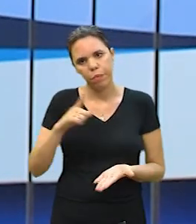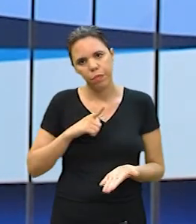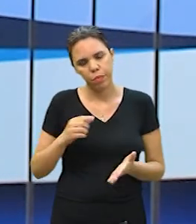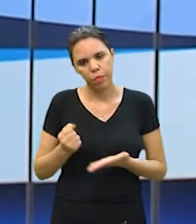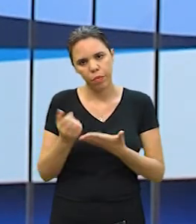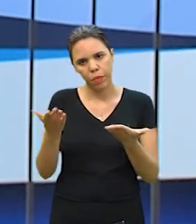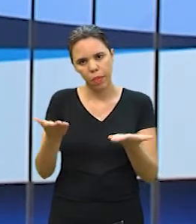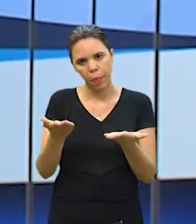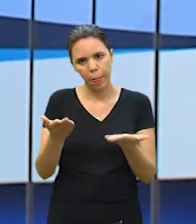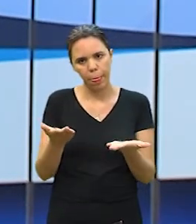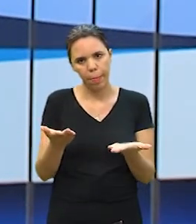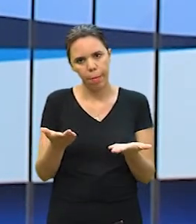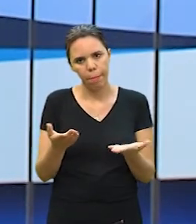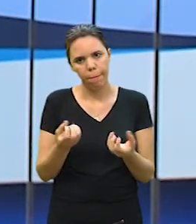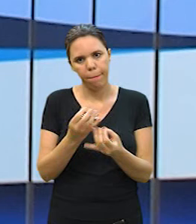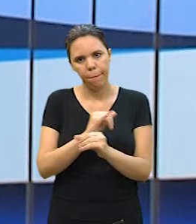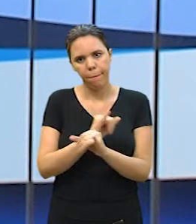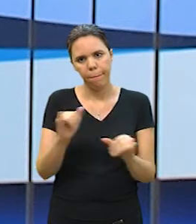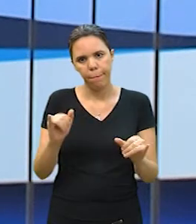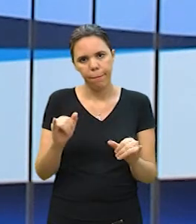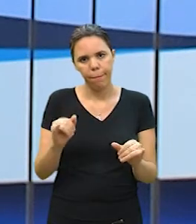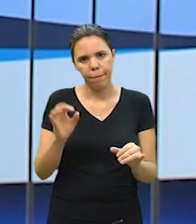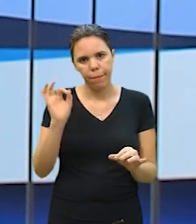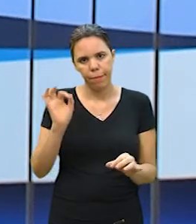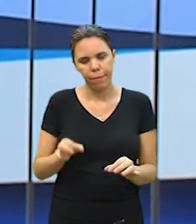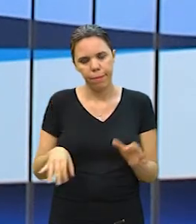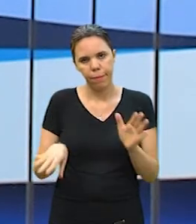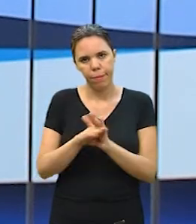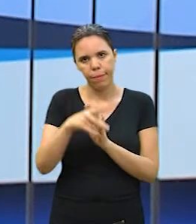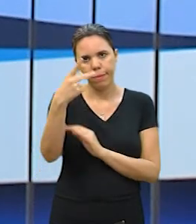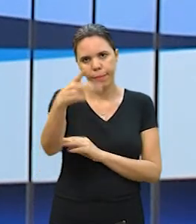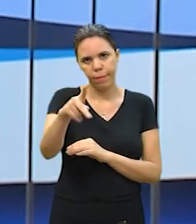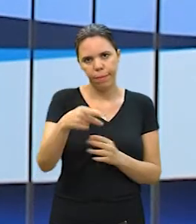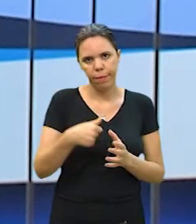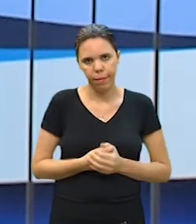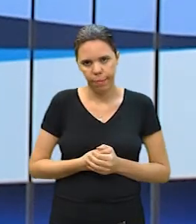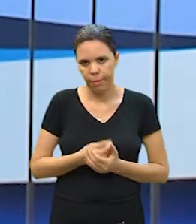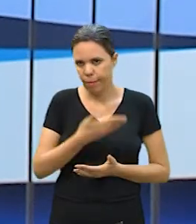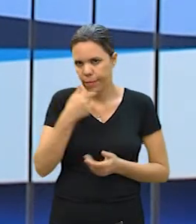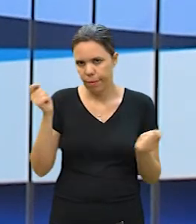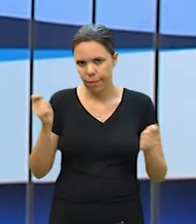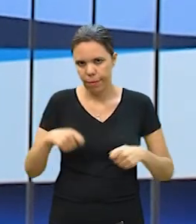hoje nós contribuímos aí para que esta informação correta